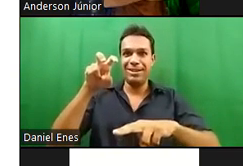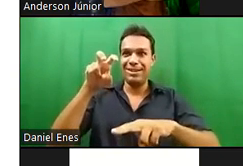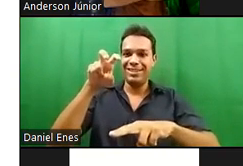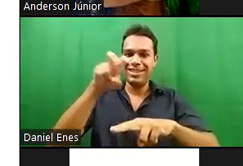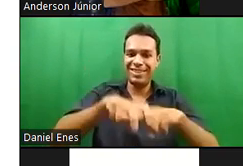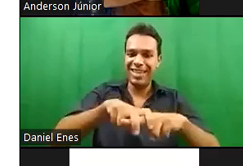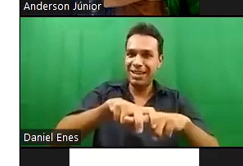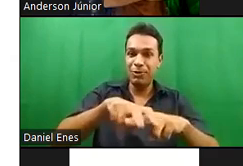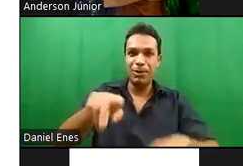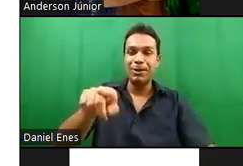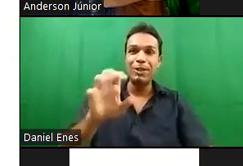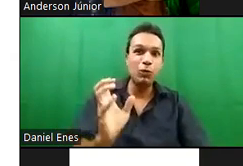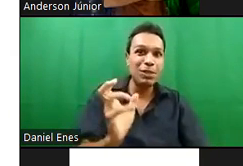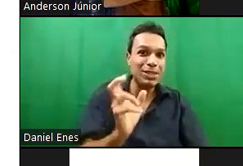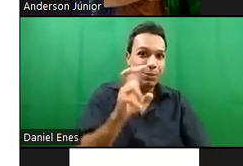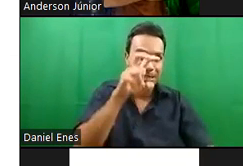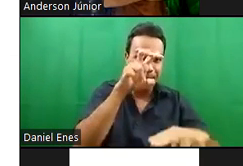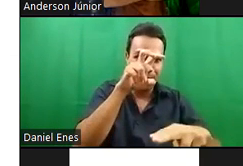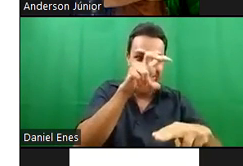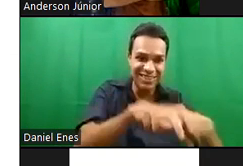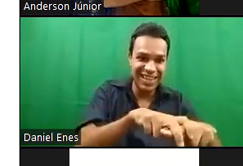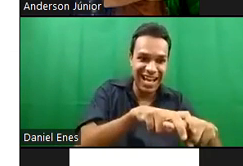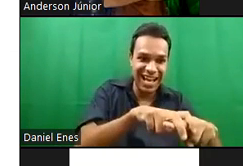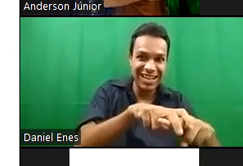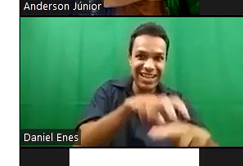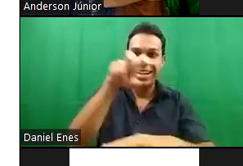só. Sentar. Deixa eu ver se vocês percebem.